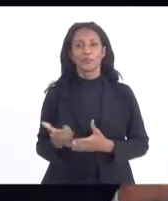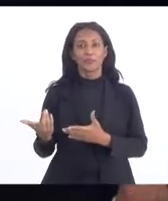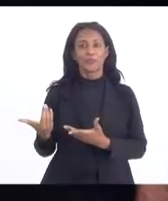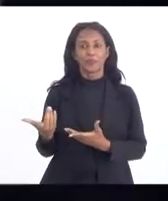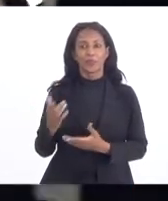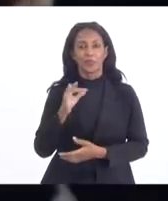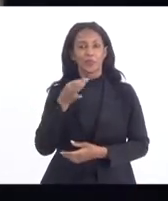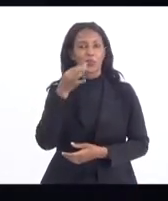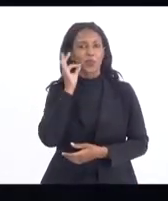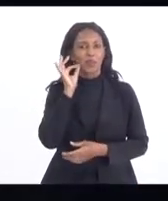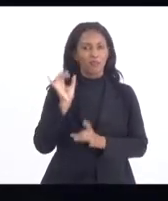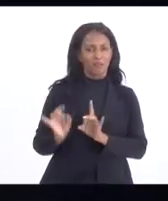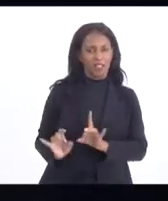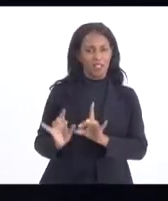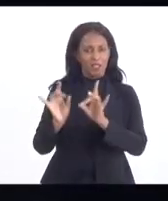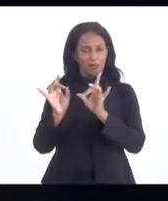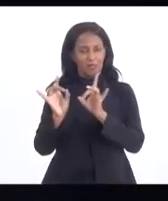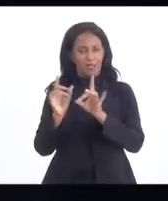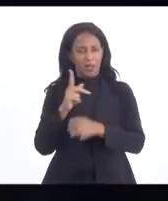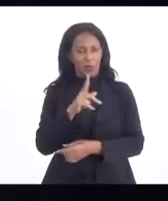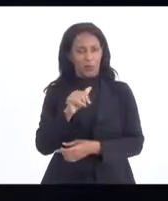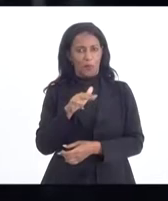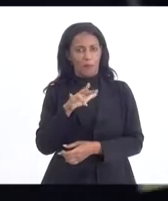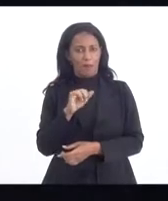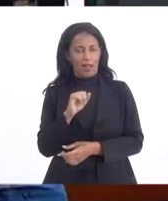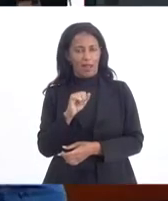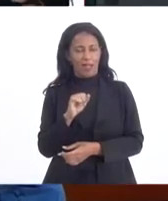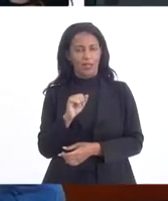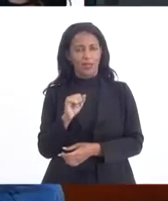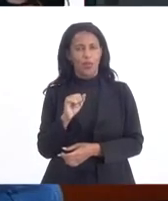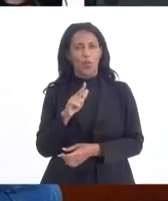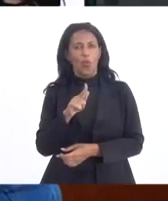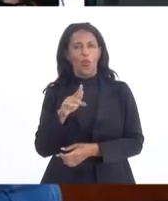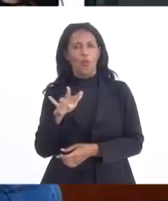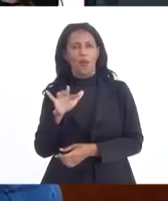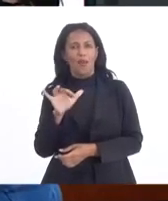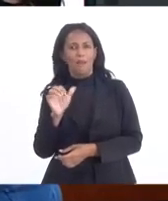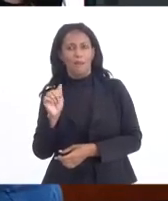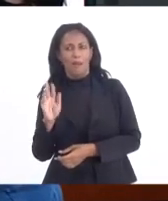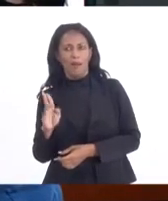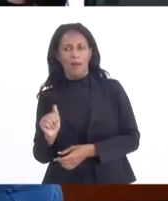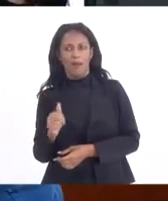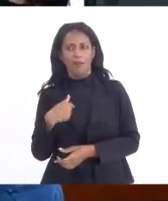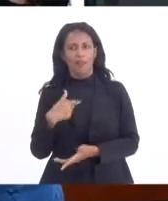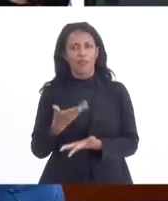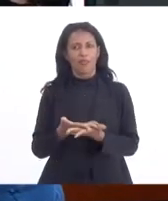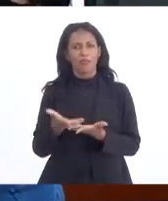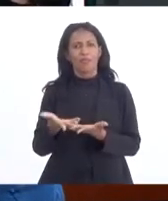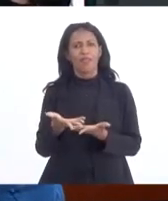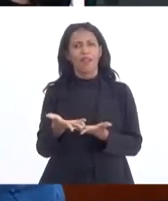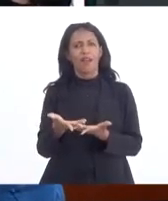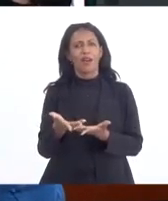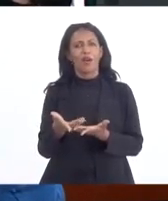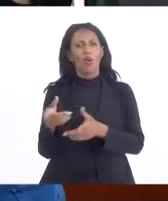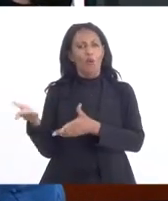do café especial no Palácio Guanabara, às 13 horas. Eu vou mandar o convite, 13 ou